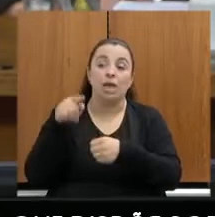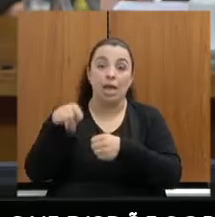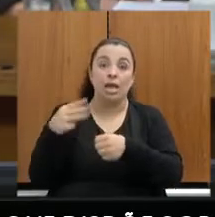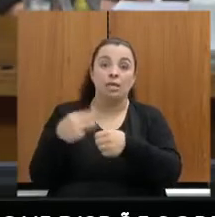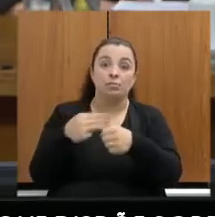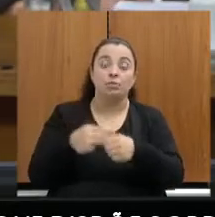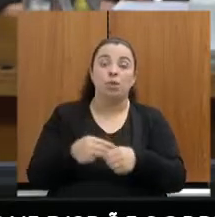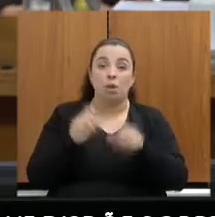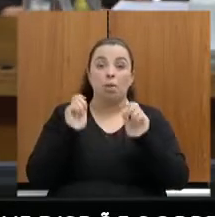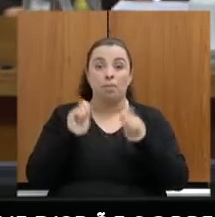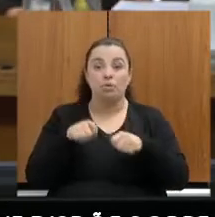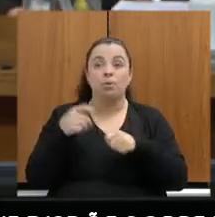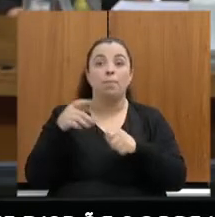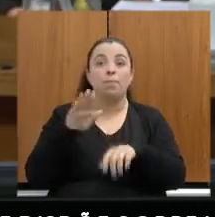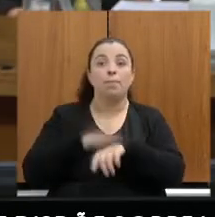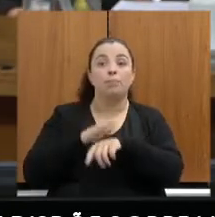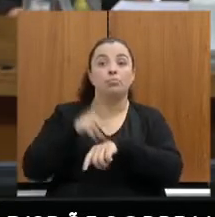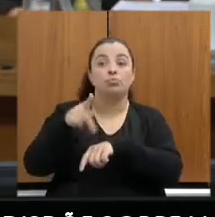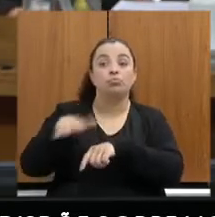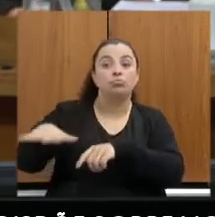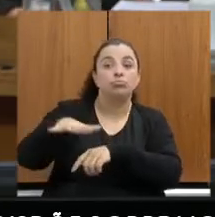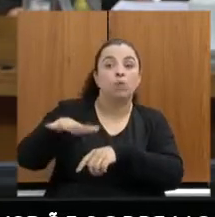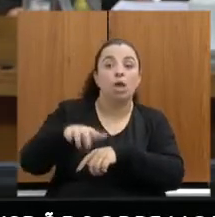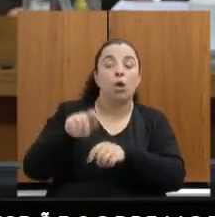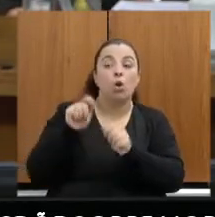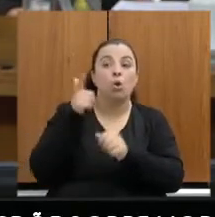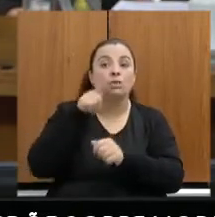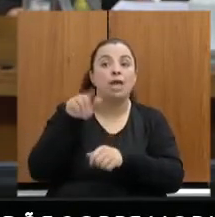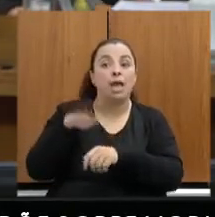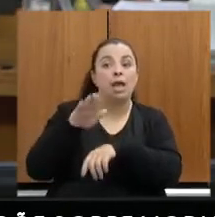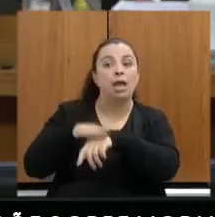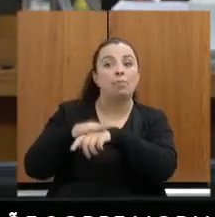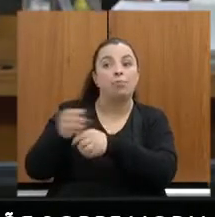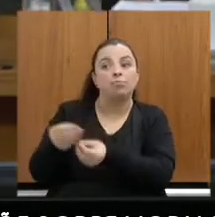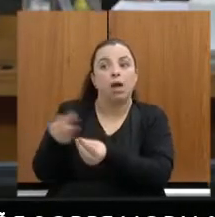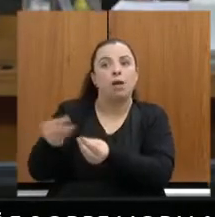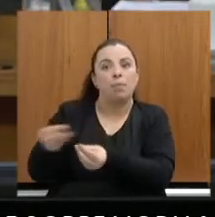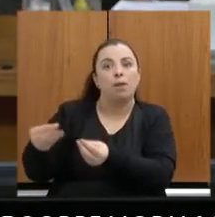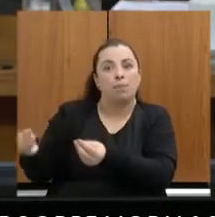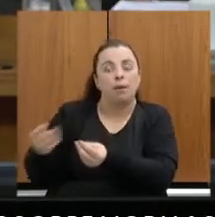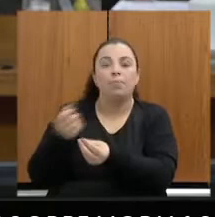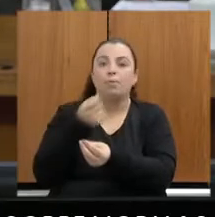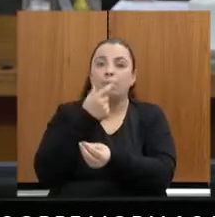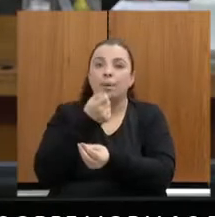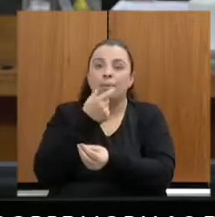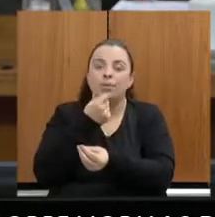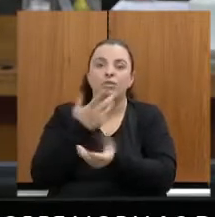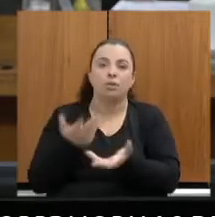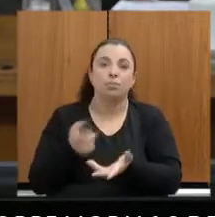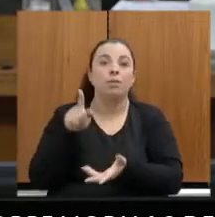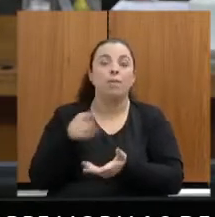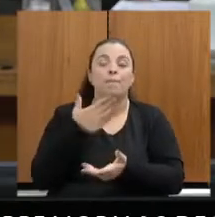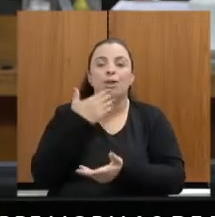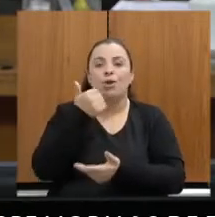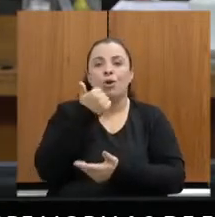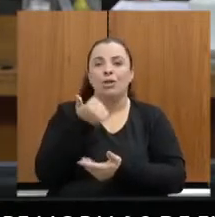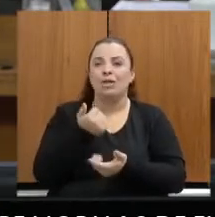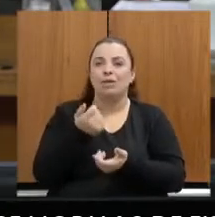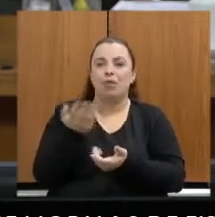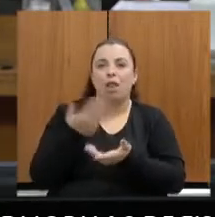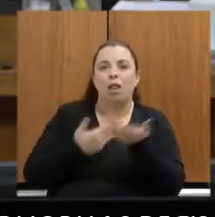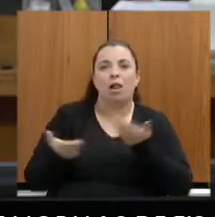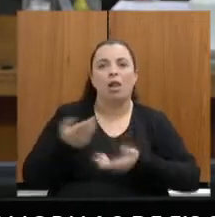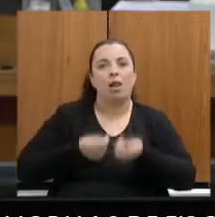poder em seu território distribuir seus medicamentos melhorando muito a logística e especialmente melhorando